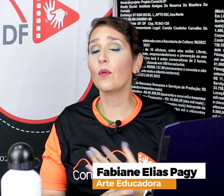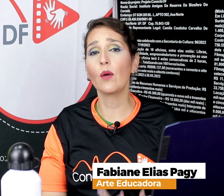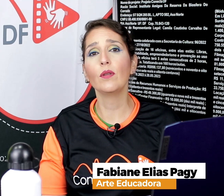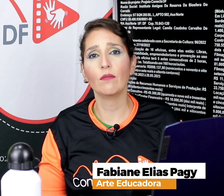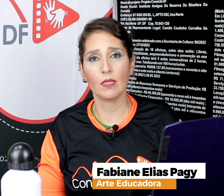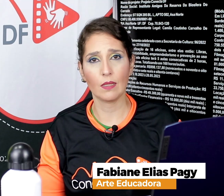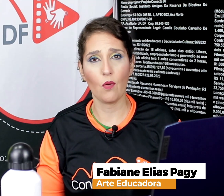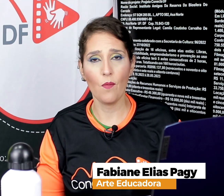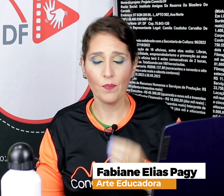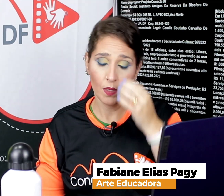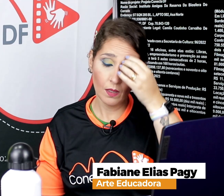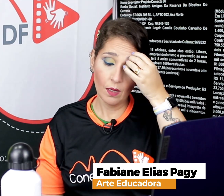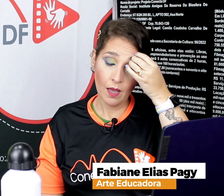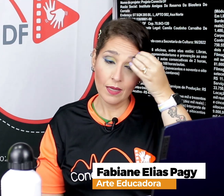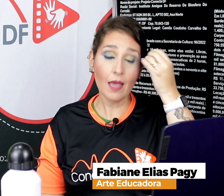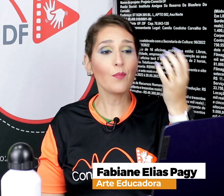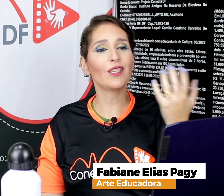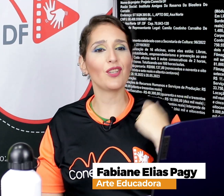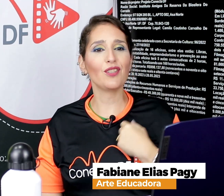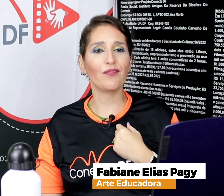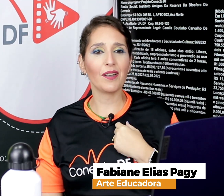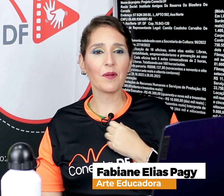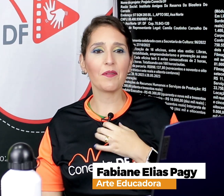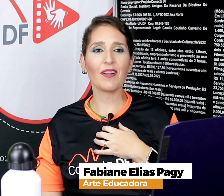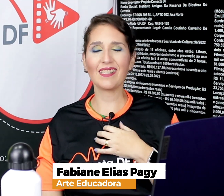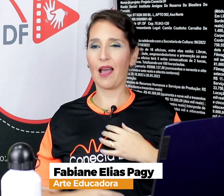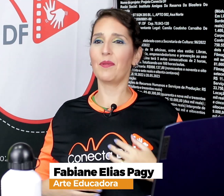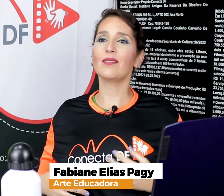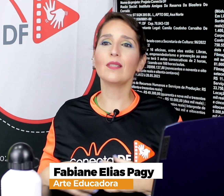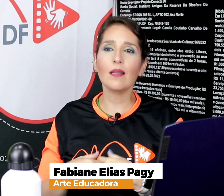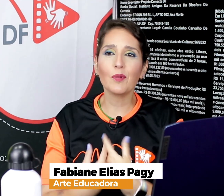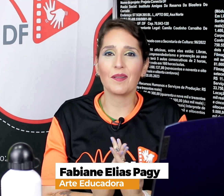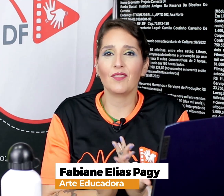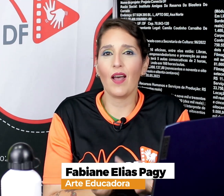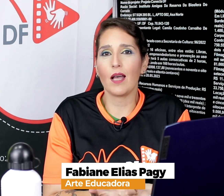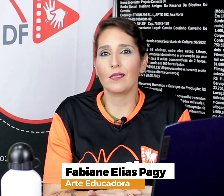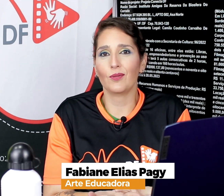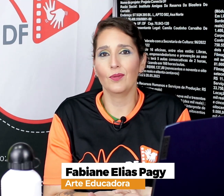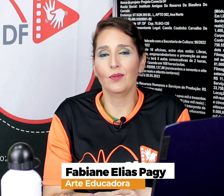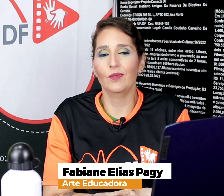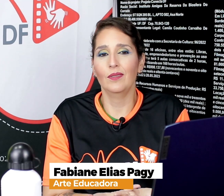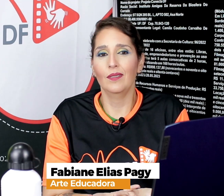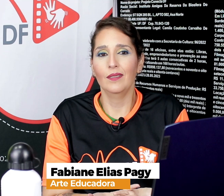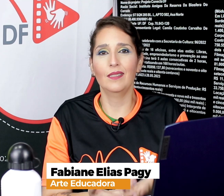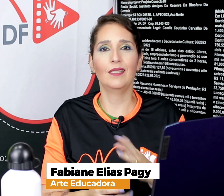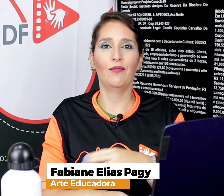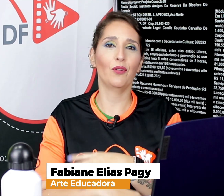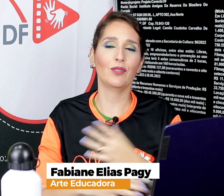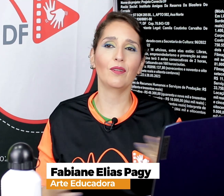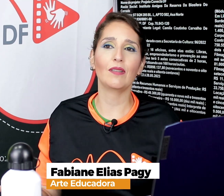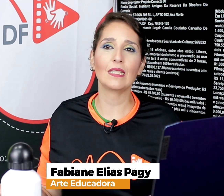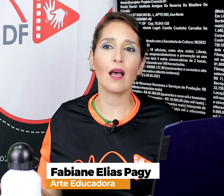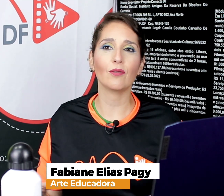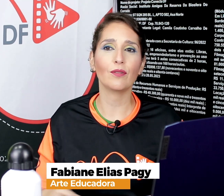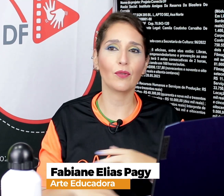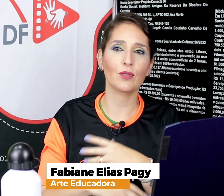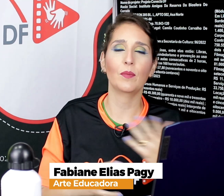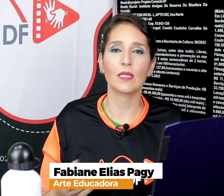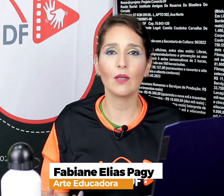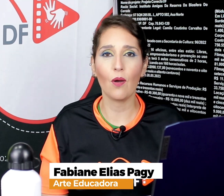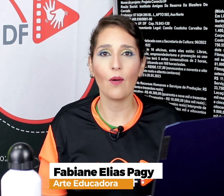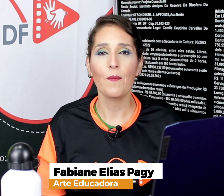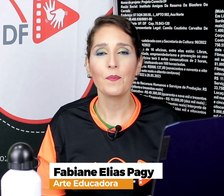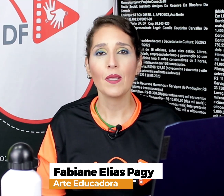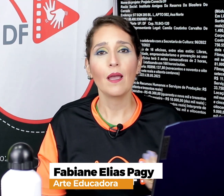ela não é universal. E aí, muita gente vira para mim e fala assim, mas não seria muito mais fácil se fosse universal, se fosse